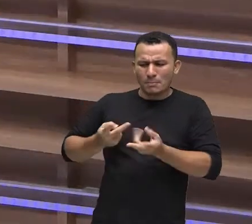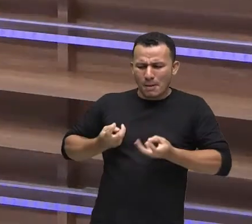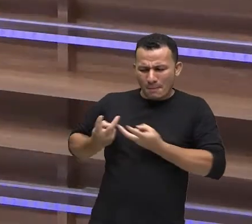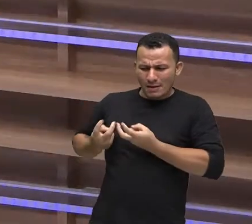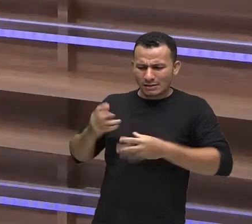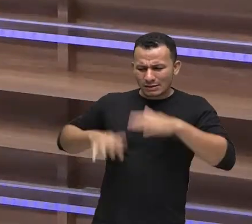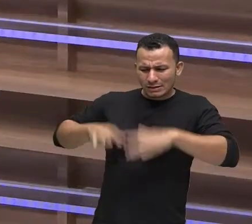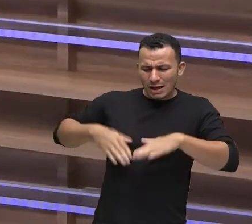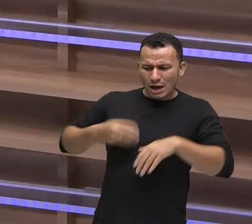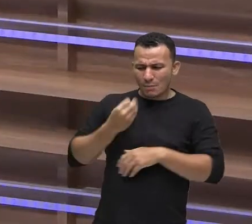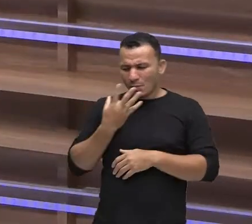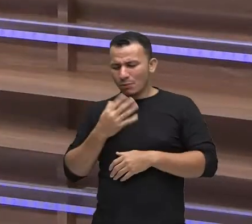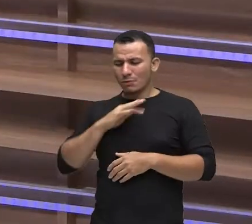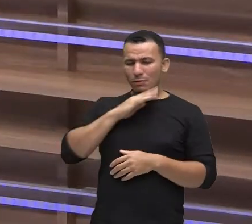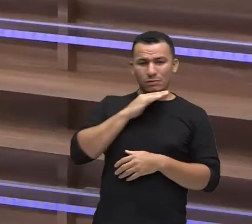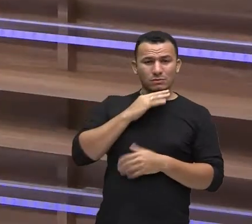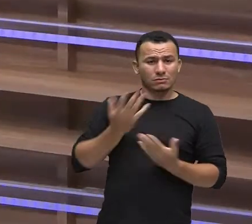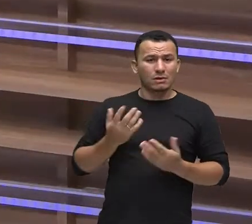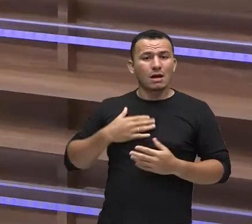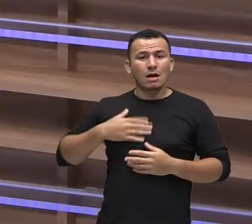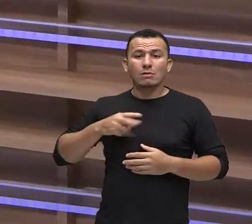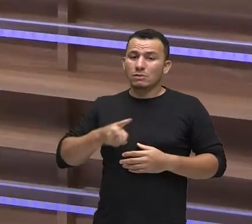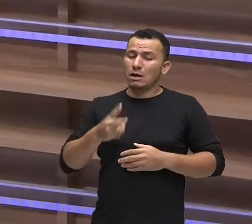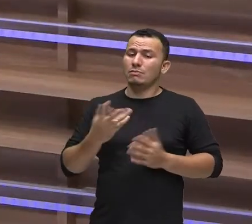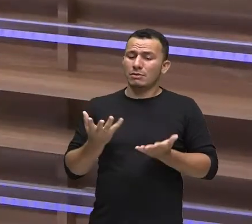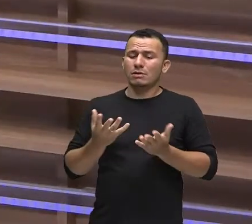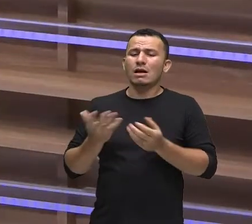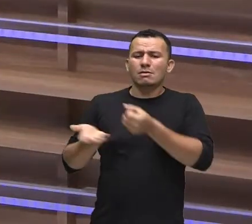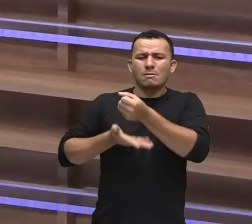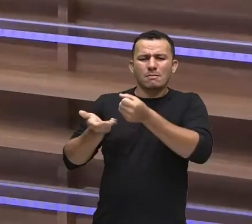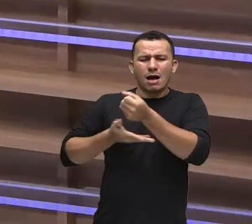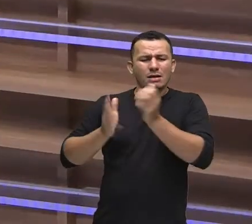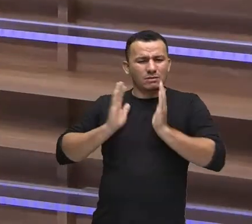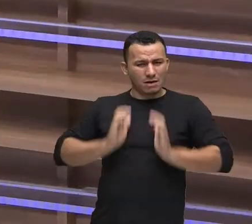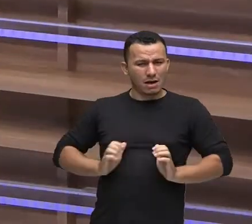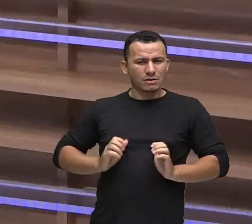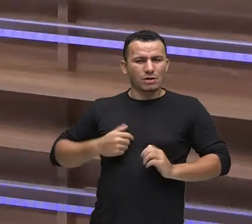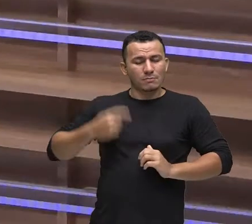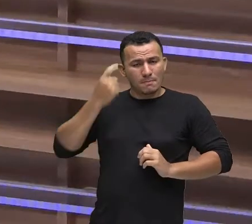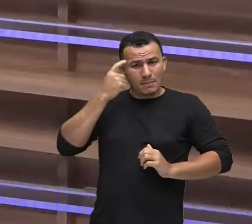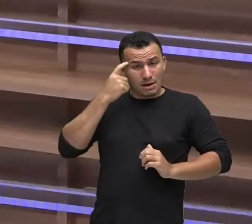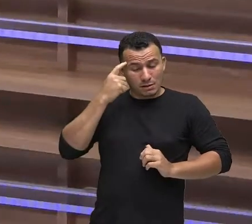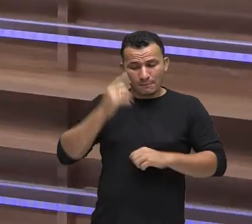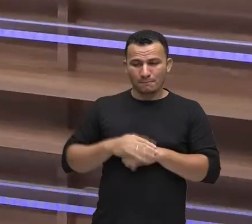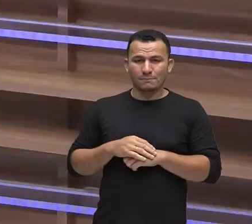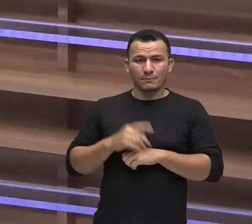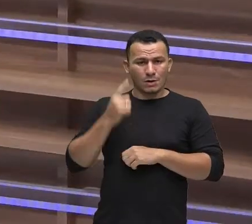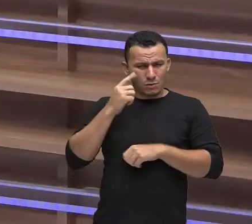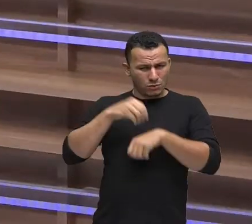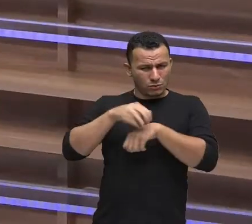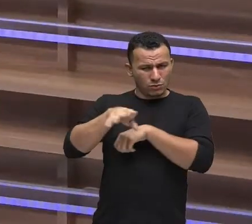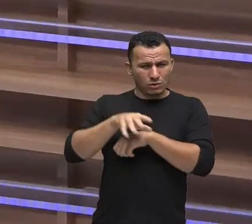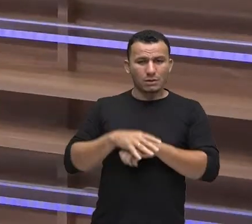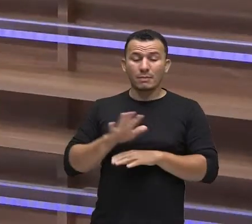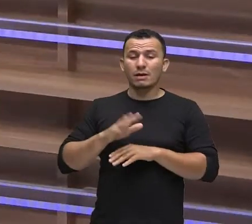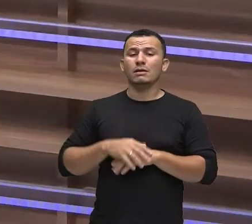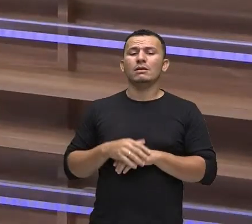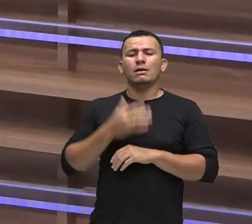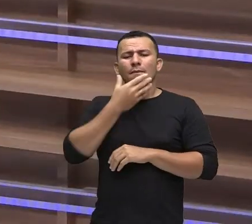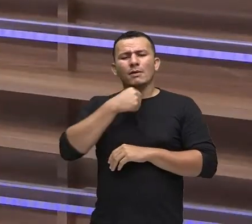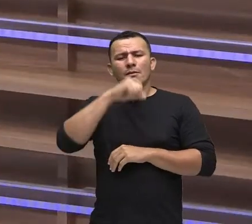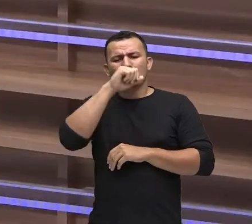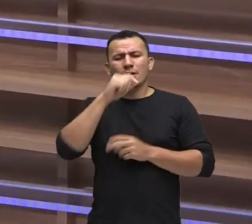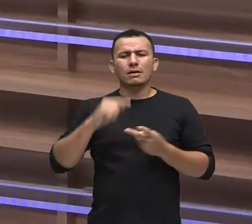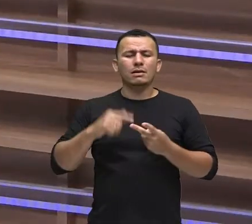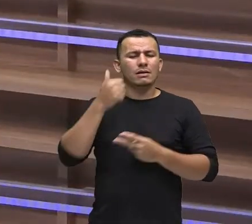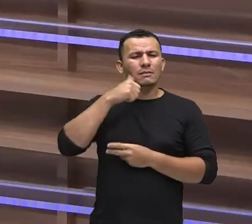sempre gosto de ter como base de valor ético, né? Eu paro e penso, e fica a dica para vocês, o que meu pai, o que a